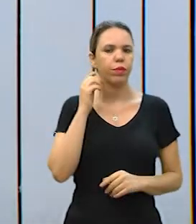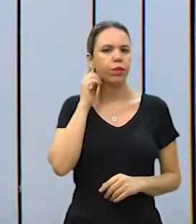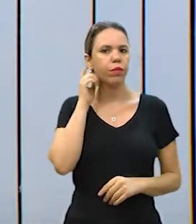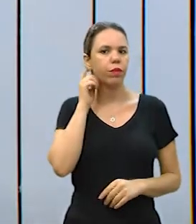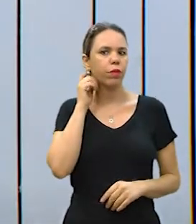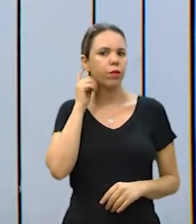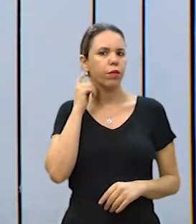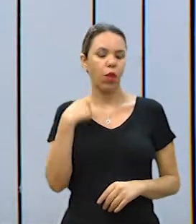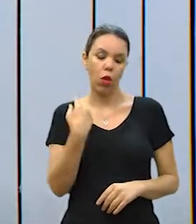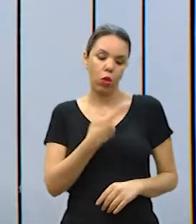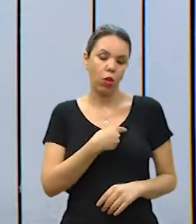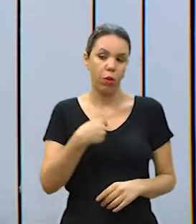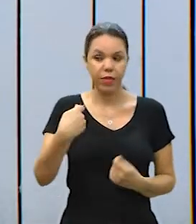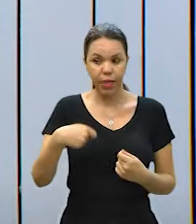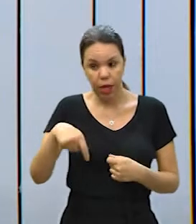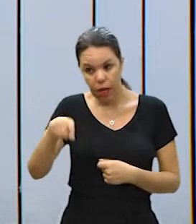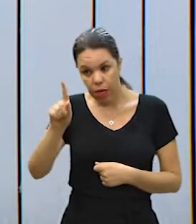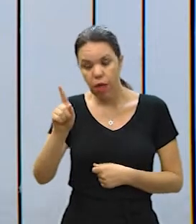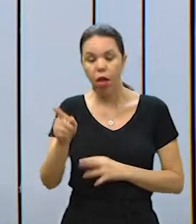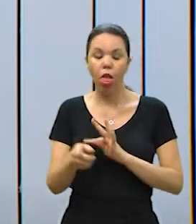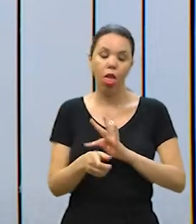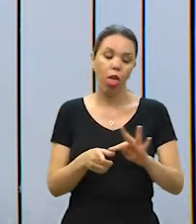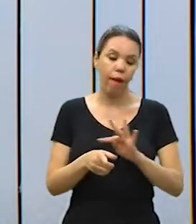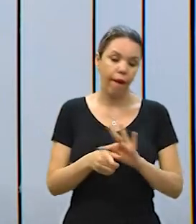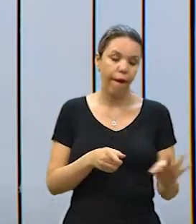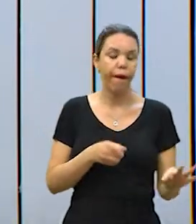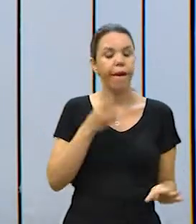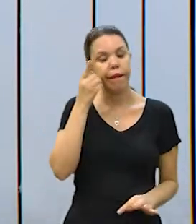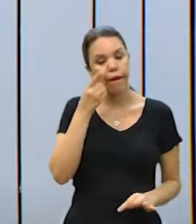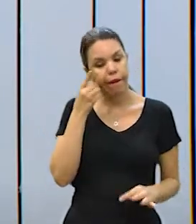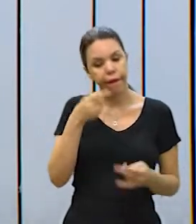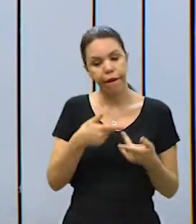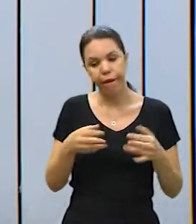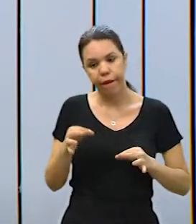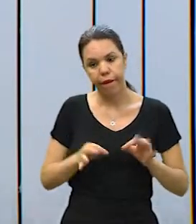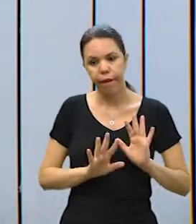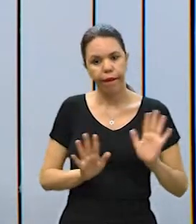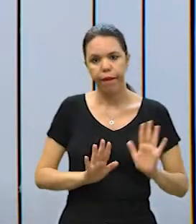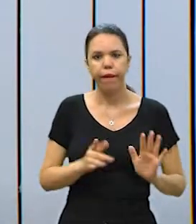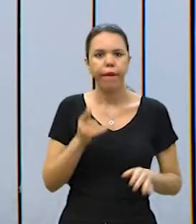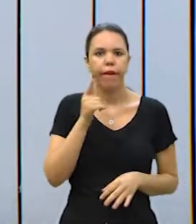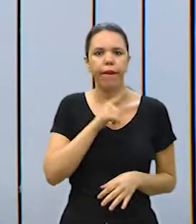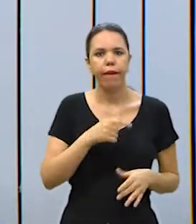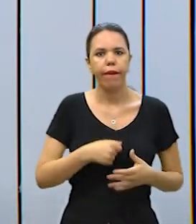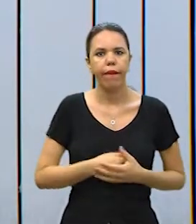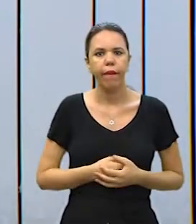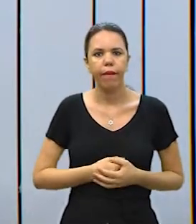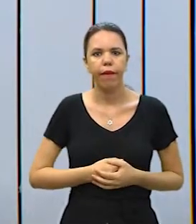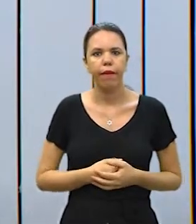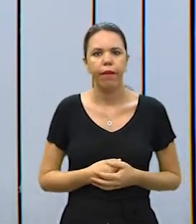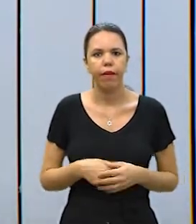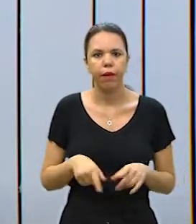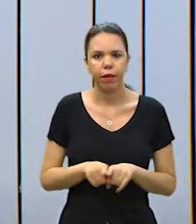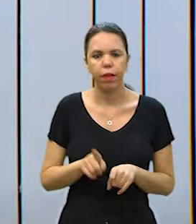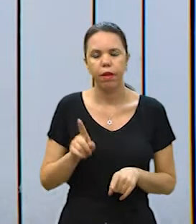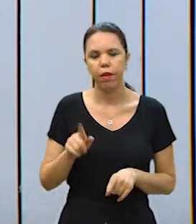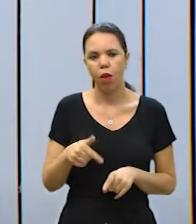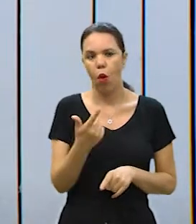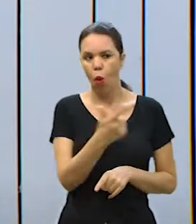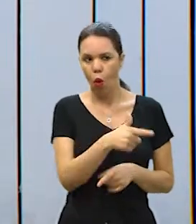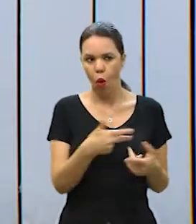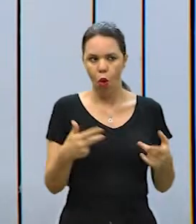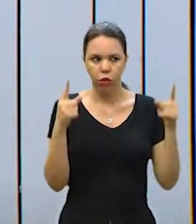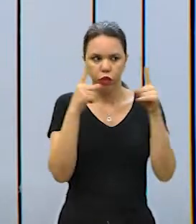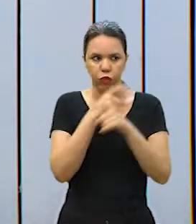dela. Quer dizer, não deveria a gente ter que recorrer ao conselho tutelar, recorrer ao judiciário para conseguir. Que também é